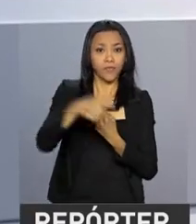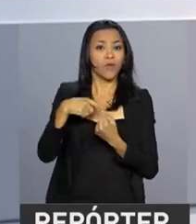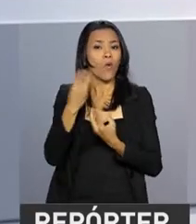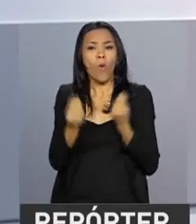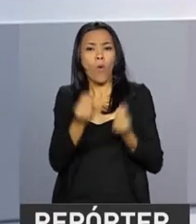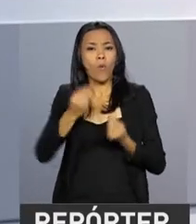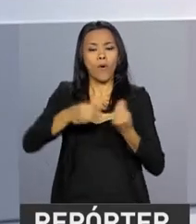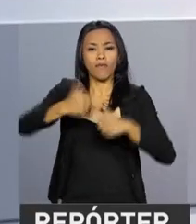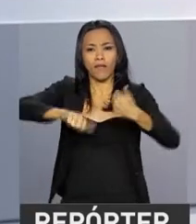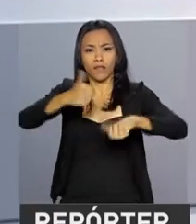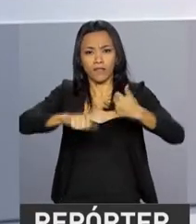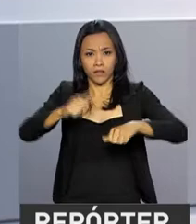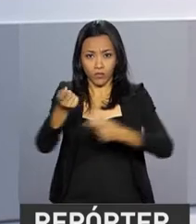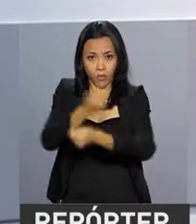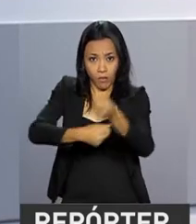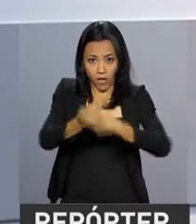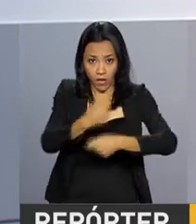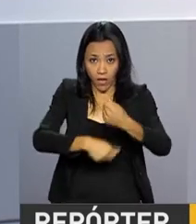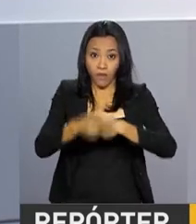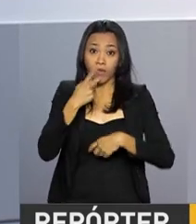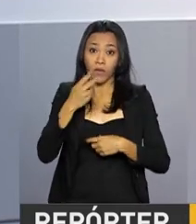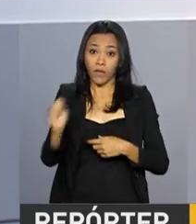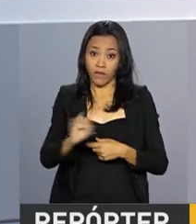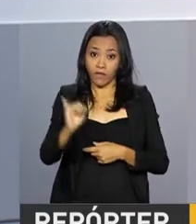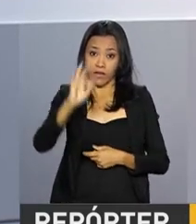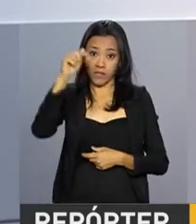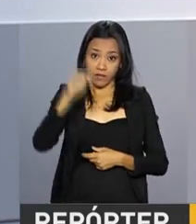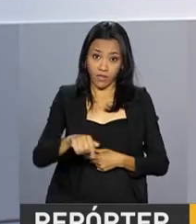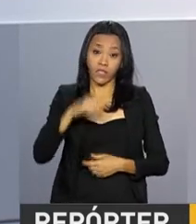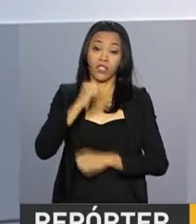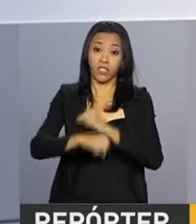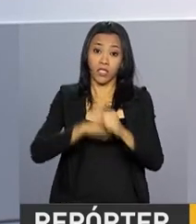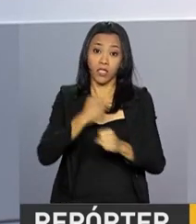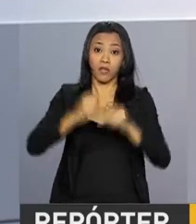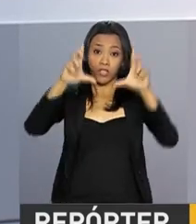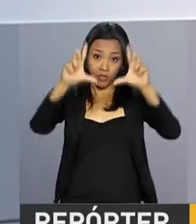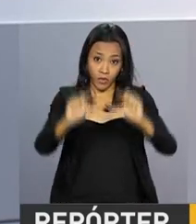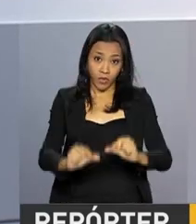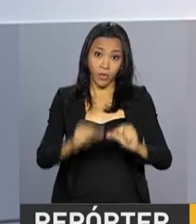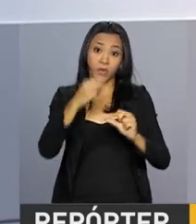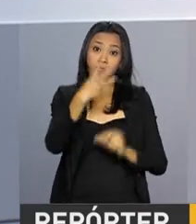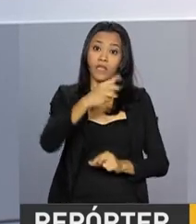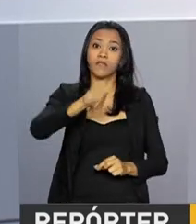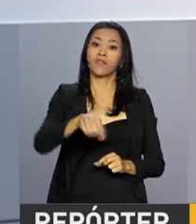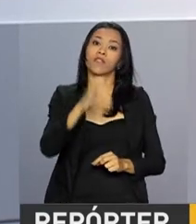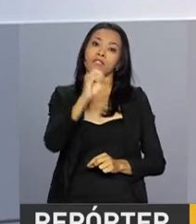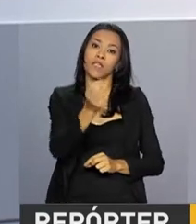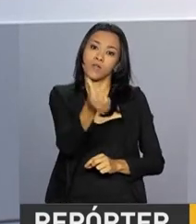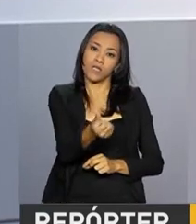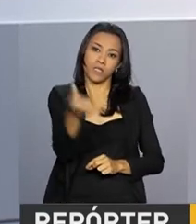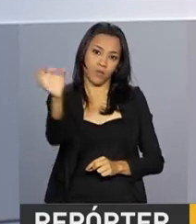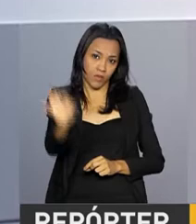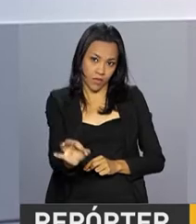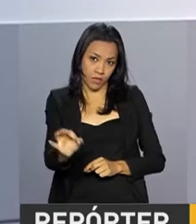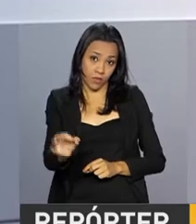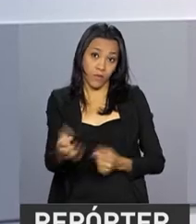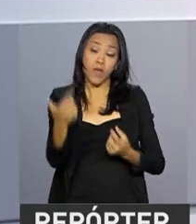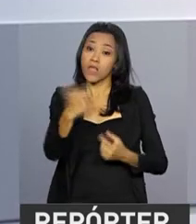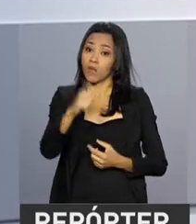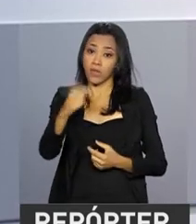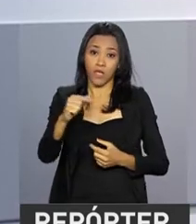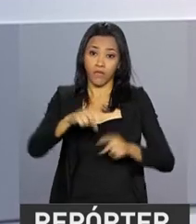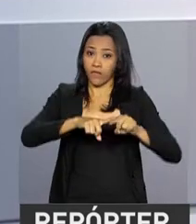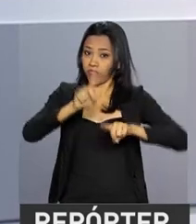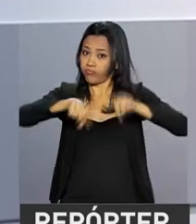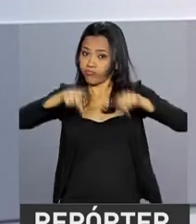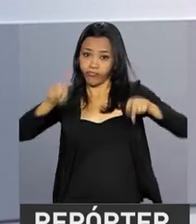financeiro, mostra que a expectativa de inflação para este ano voltou a cair e passou para 3,06%. Não teve